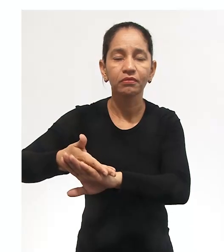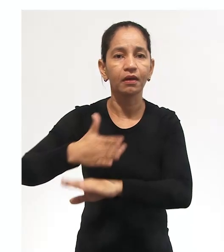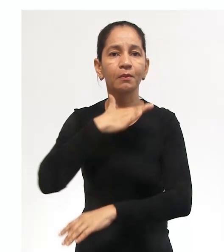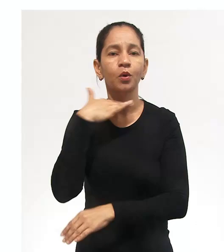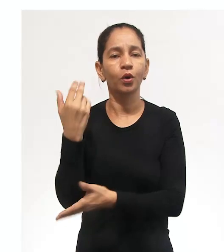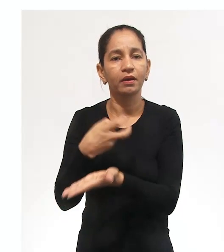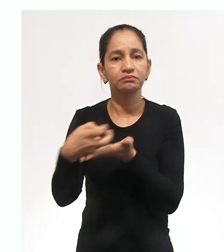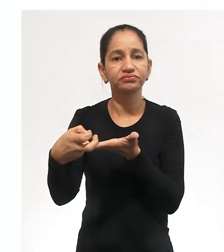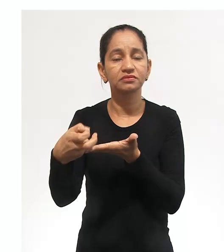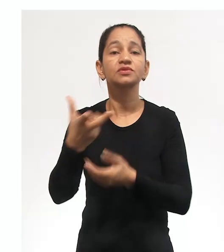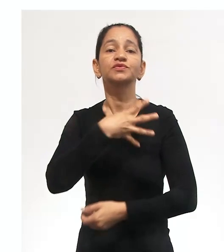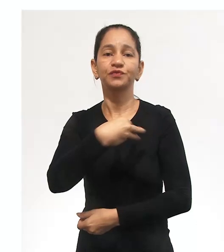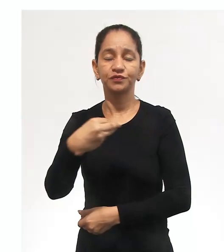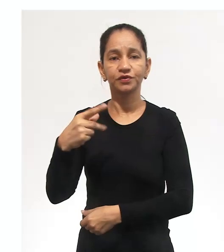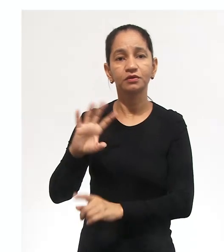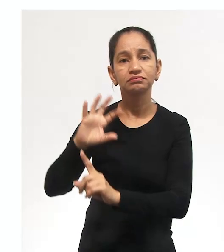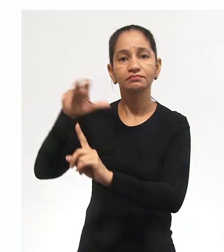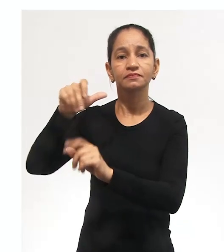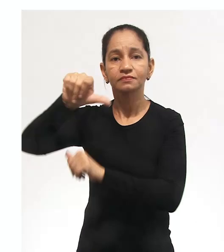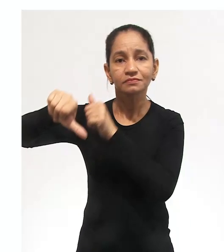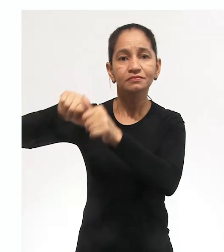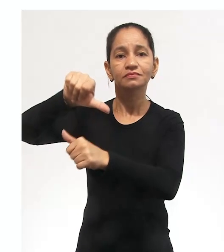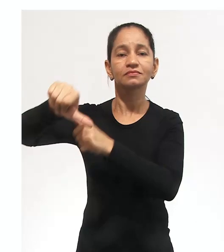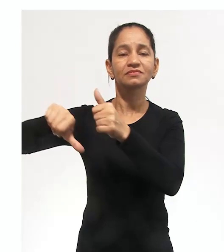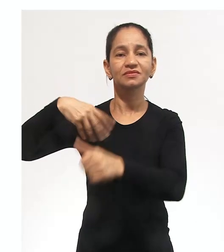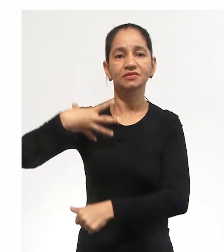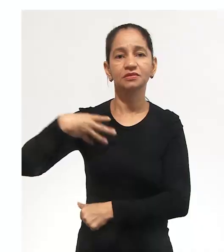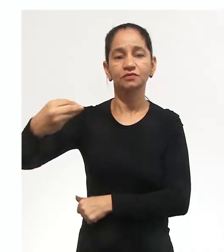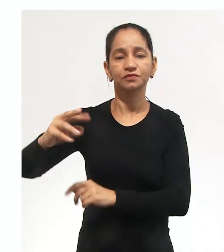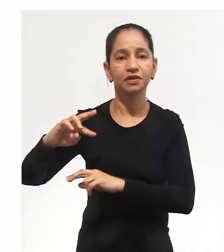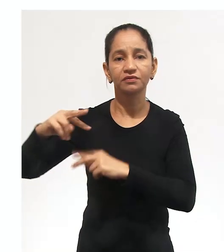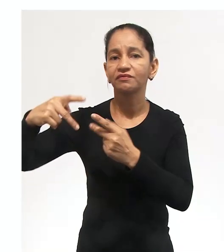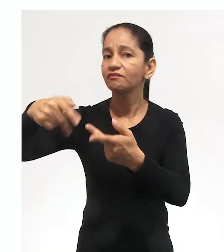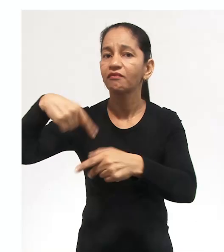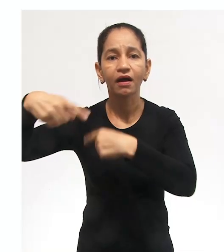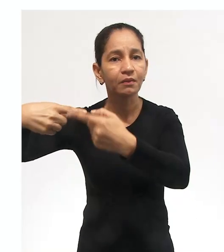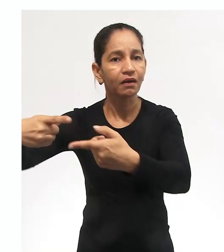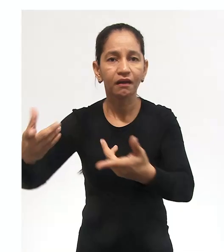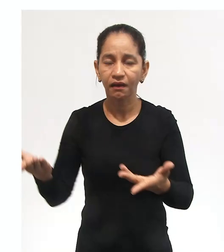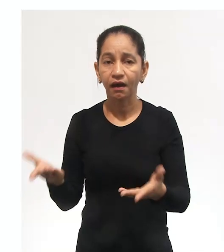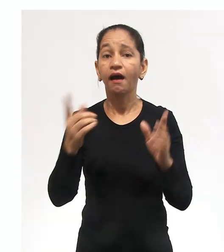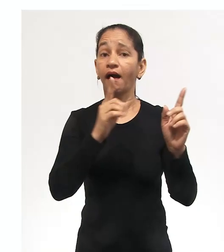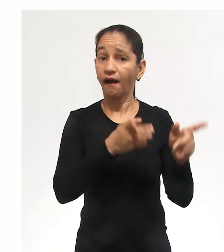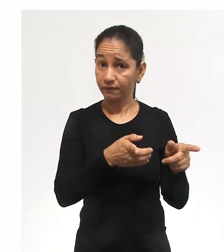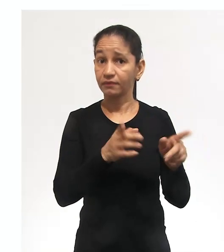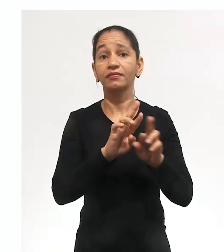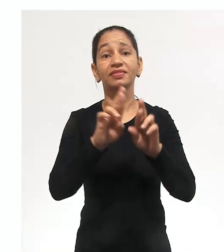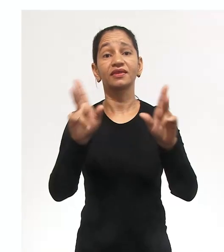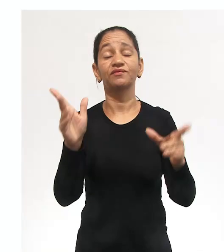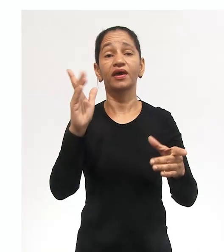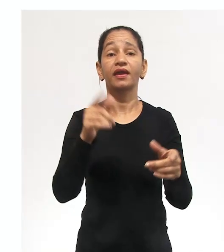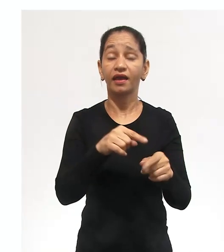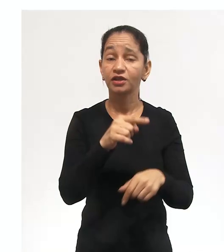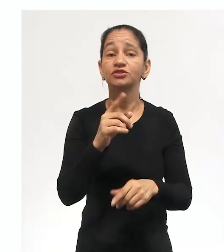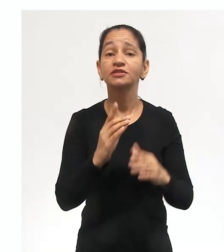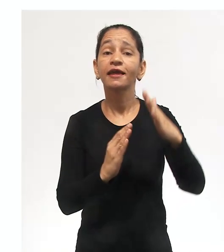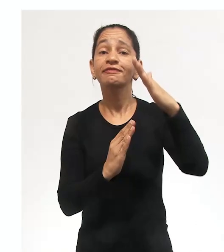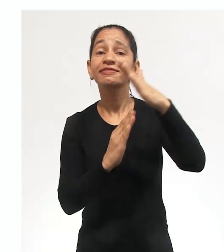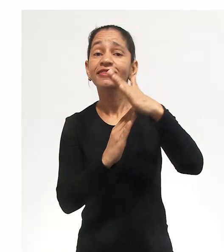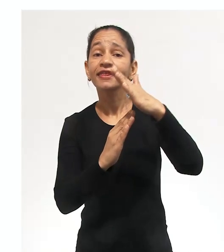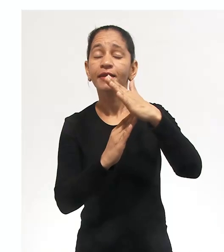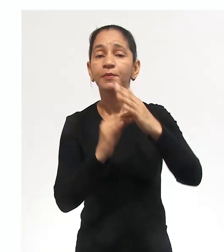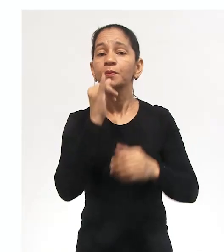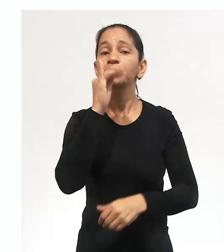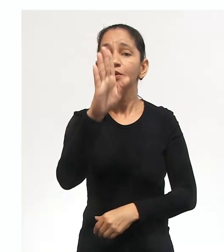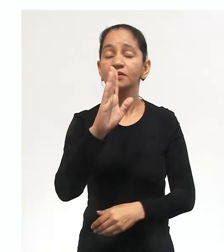não é isso? Então o rei ele passa a coroa para o seu herdeiro e assim por diante, né? Aqui não, nós temos uma temporalidade, né? Prazo do